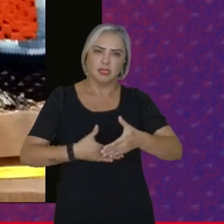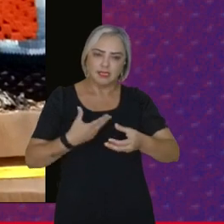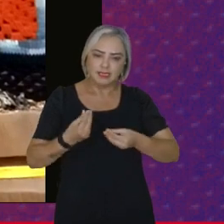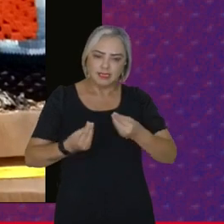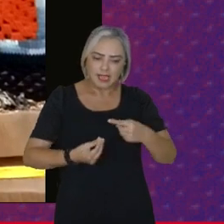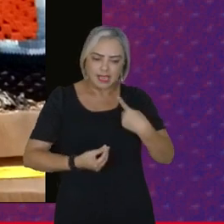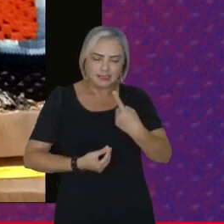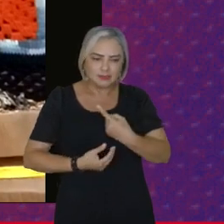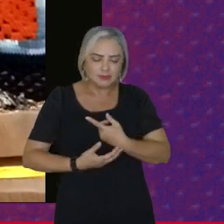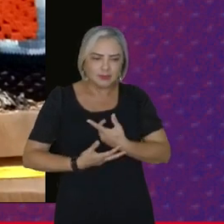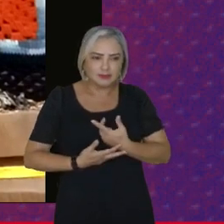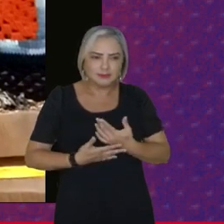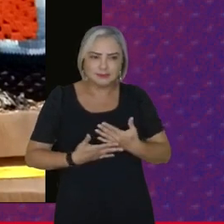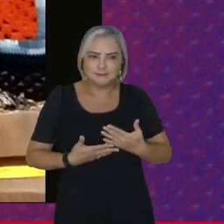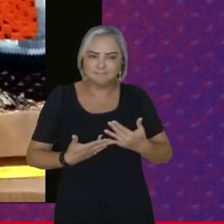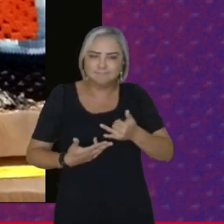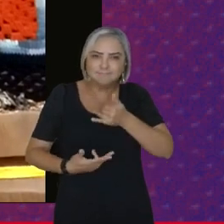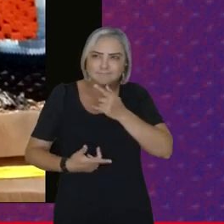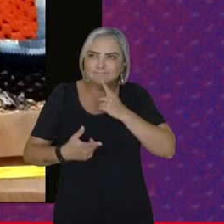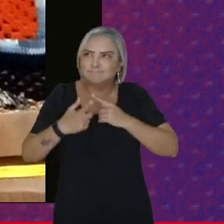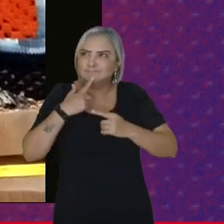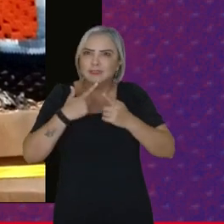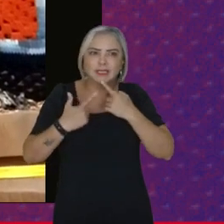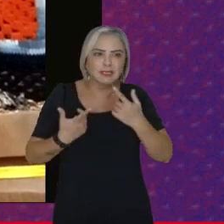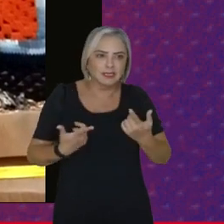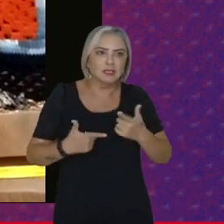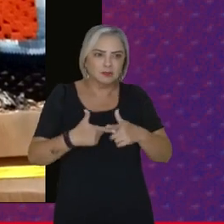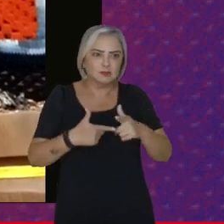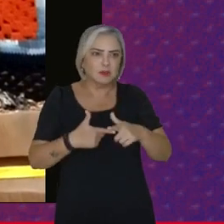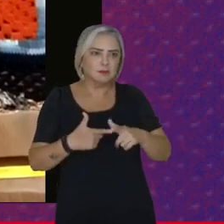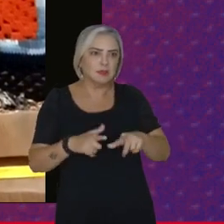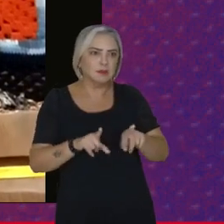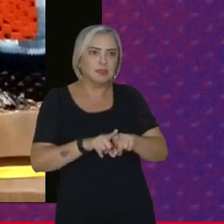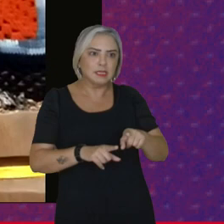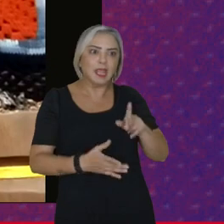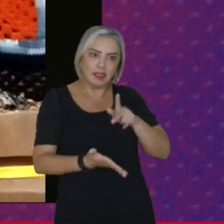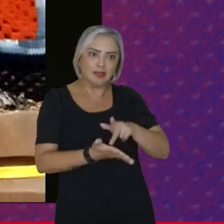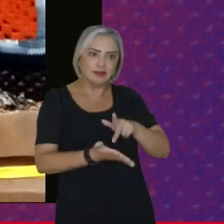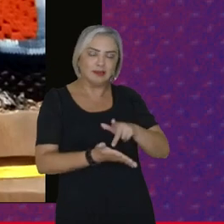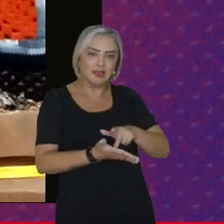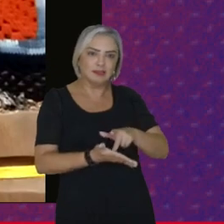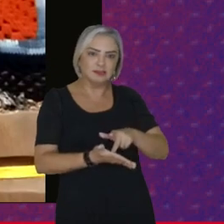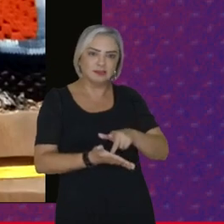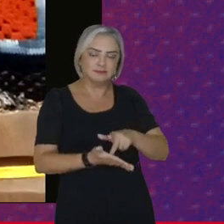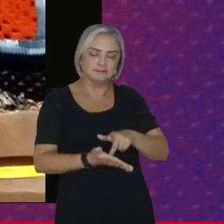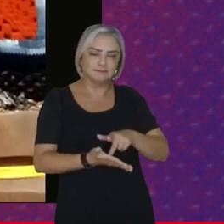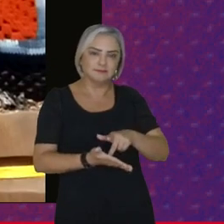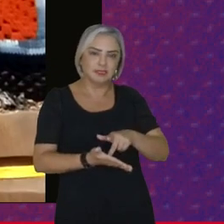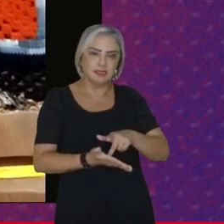as nossas mazelas, e a pior delas é o egoísmo.